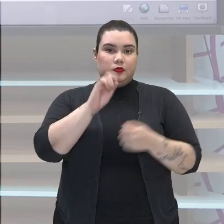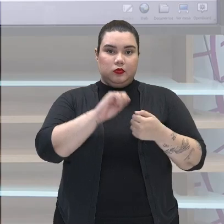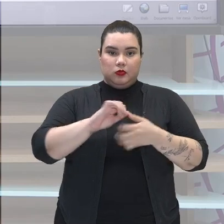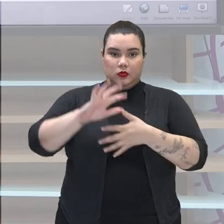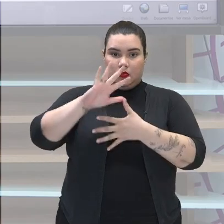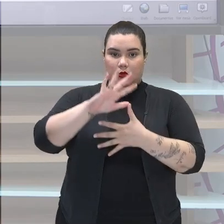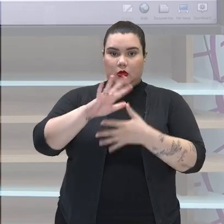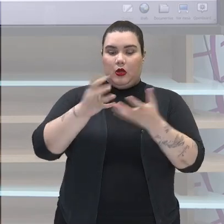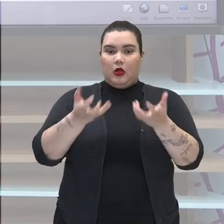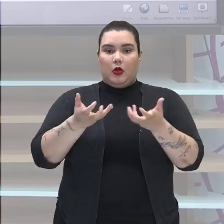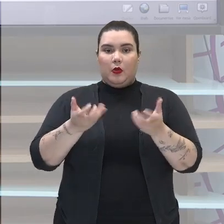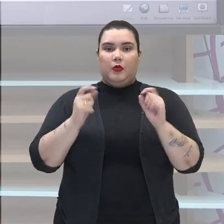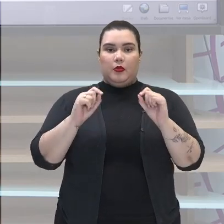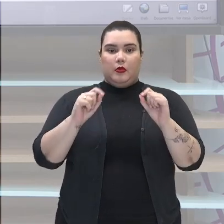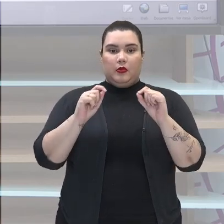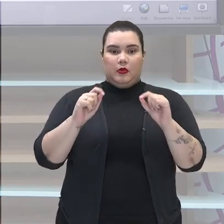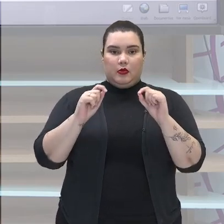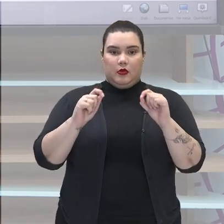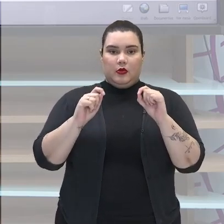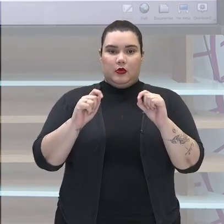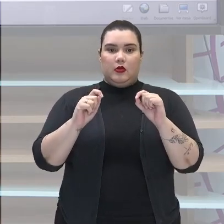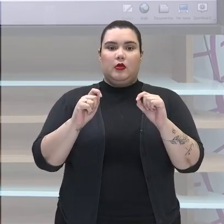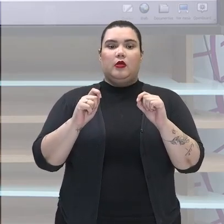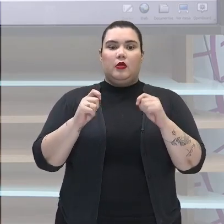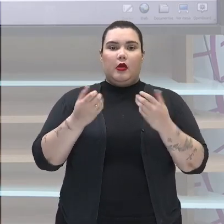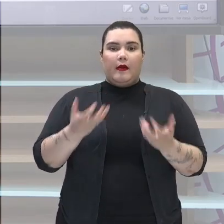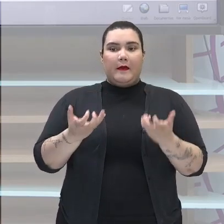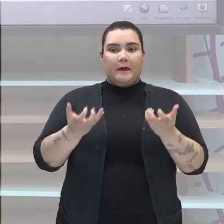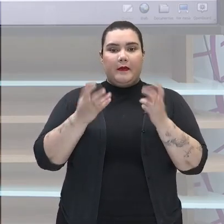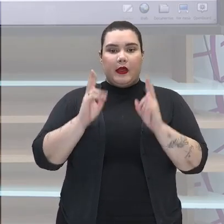mesmo, né, conseguir manter